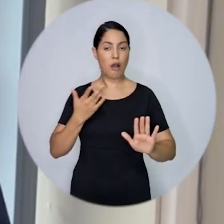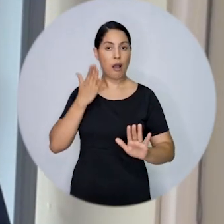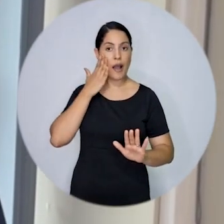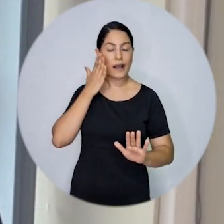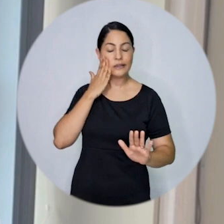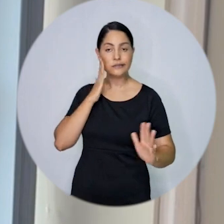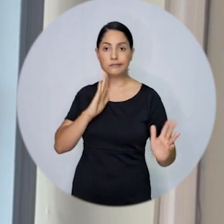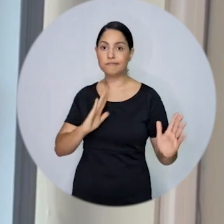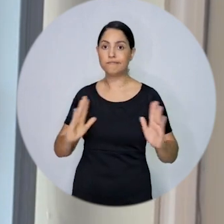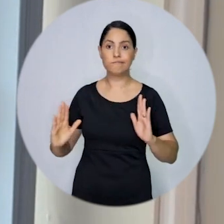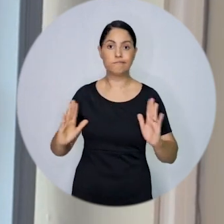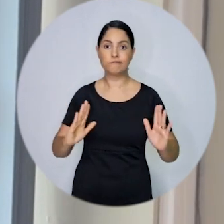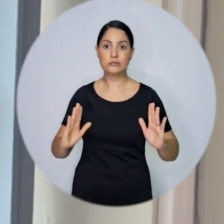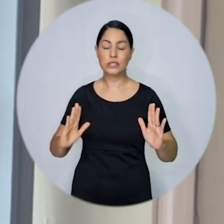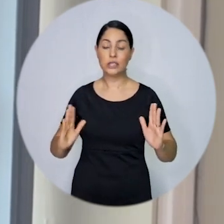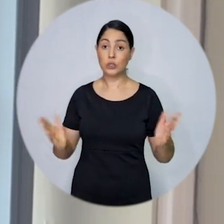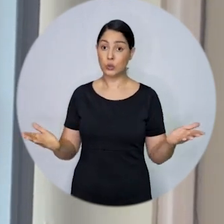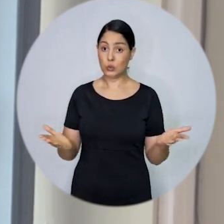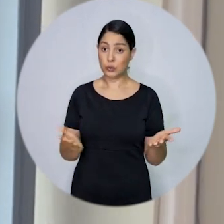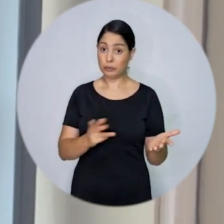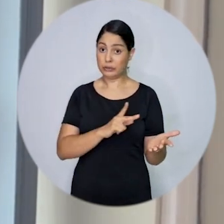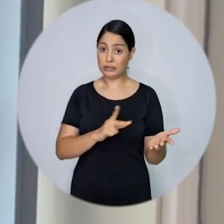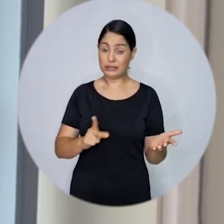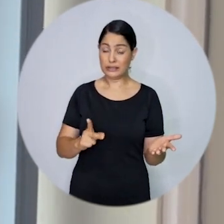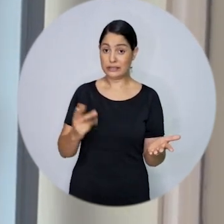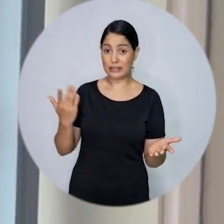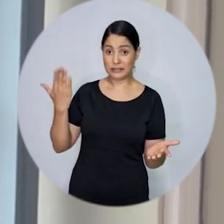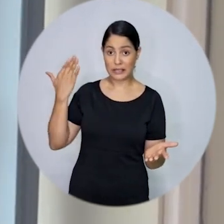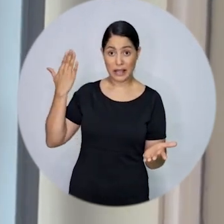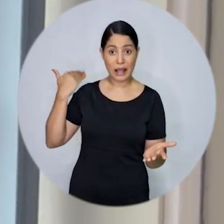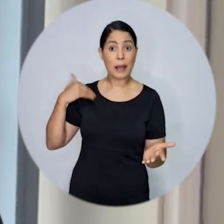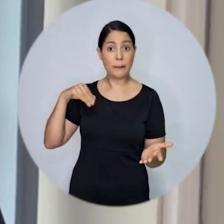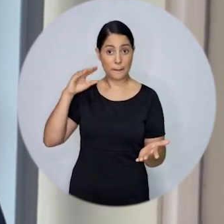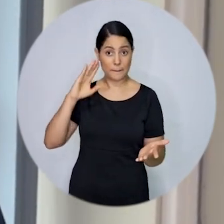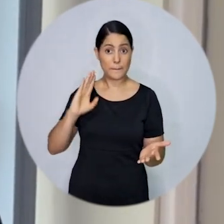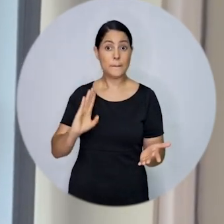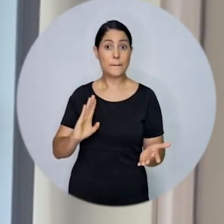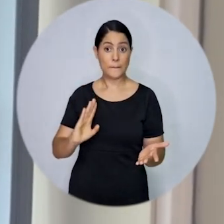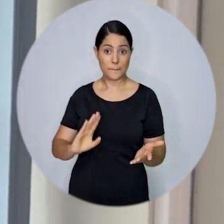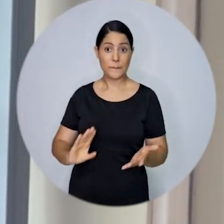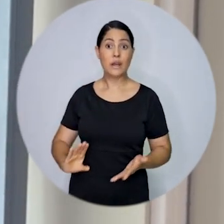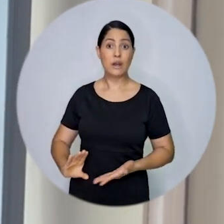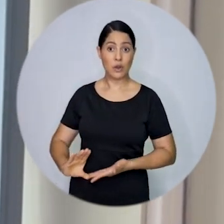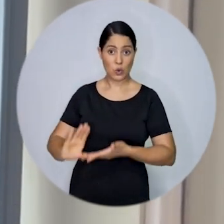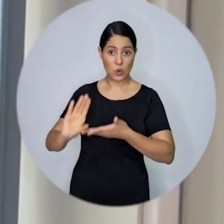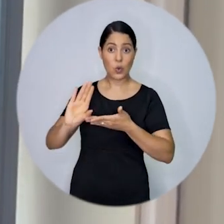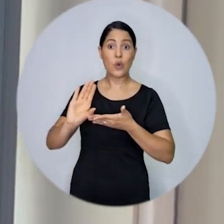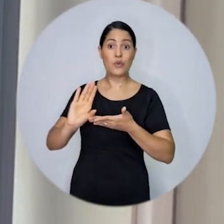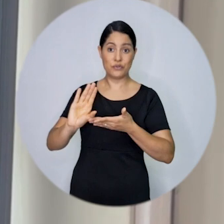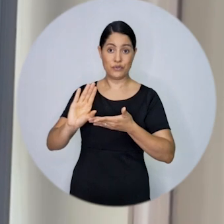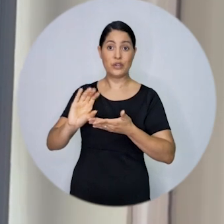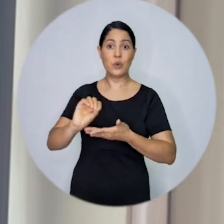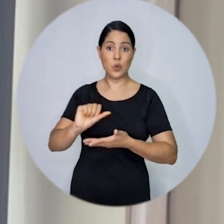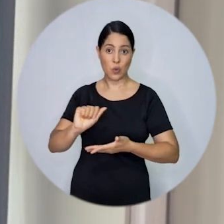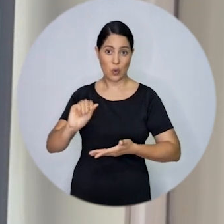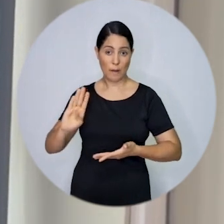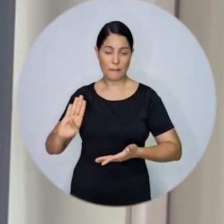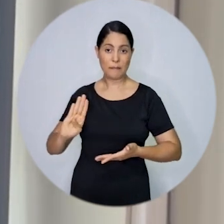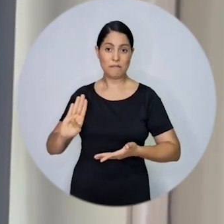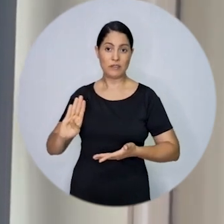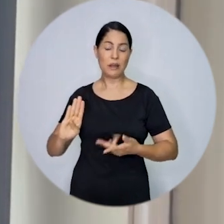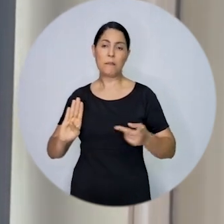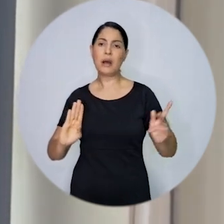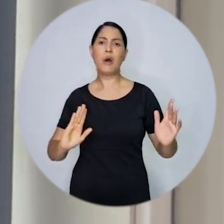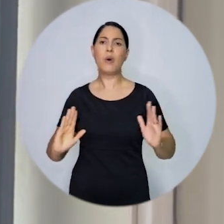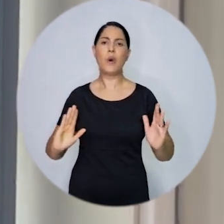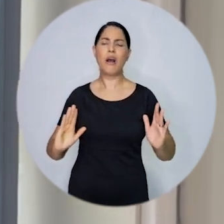tão destacado chega à presidência do Conselho Federal da Ordem no momento de transição do arbítrio para a democracia. Mas